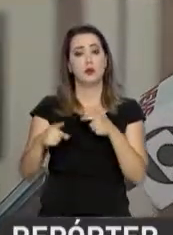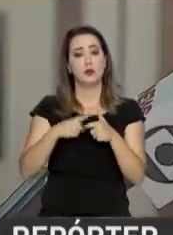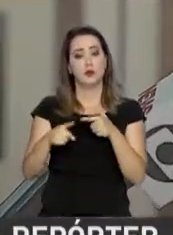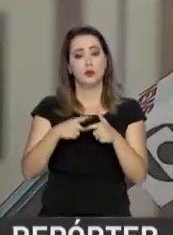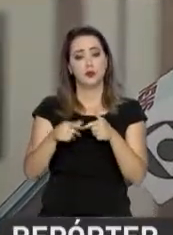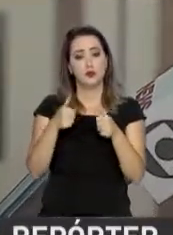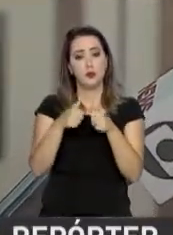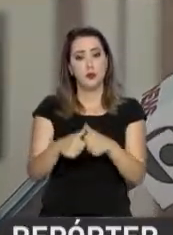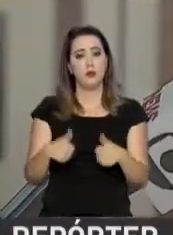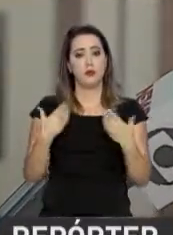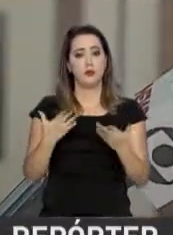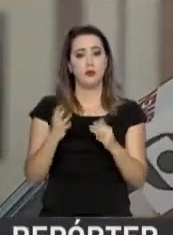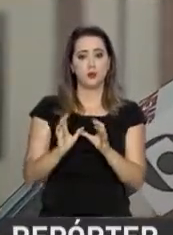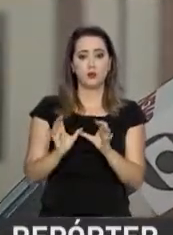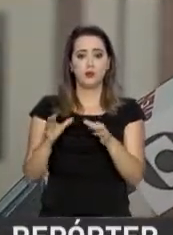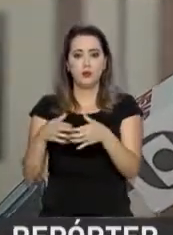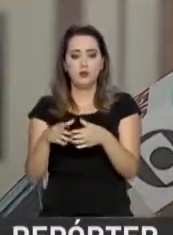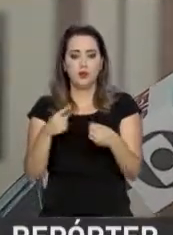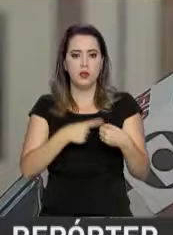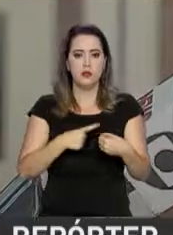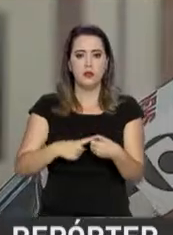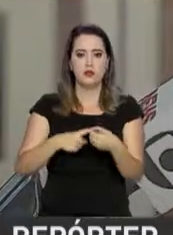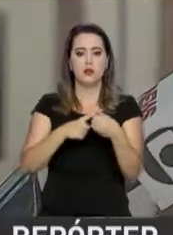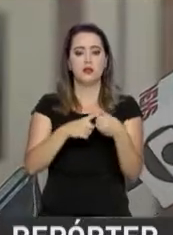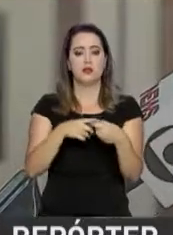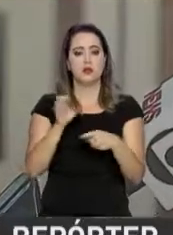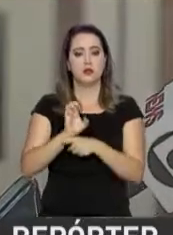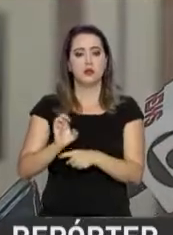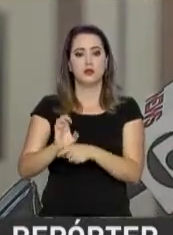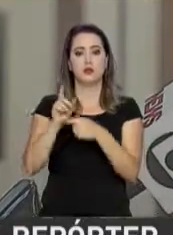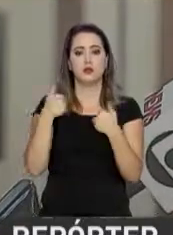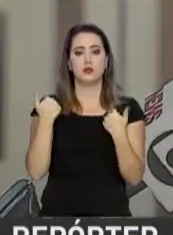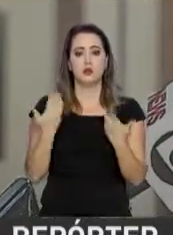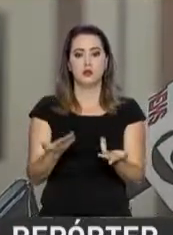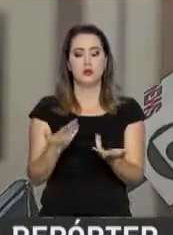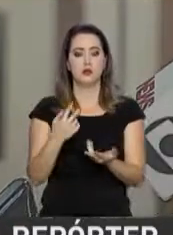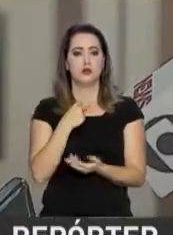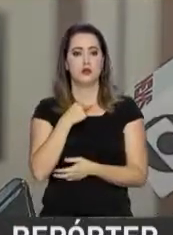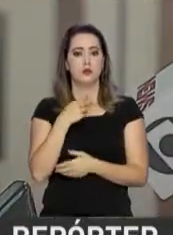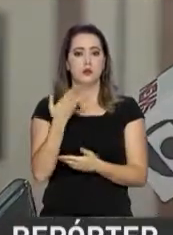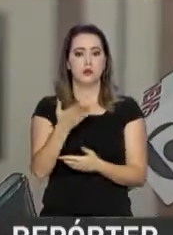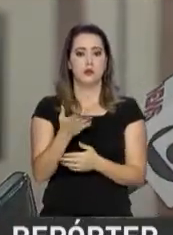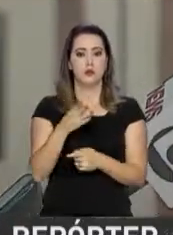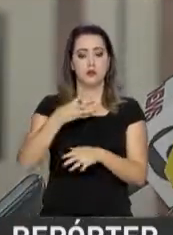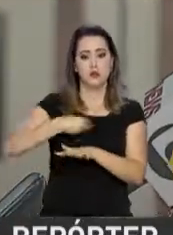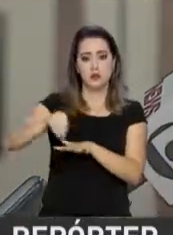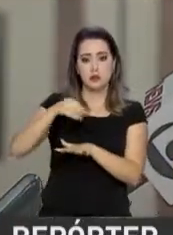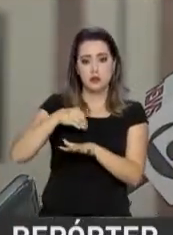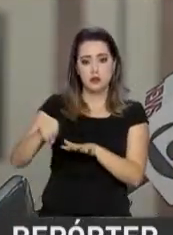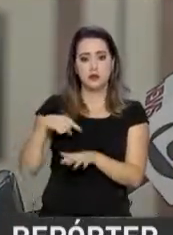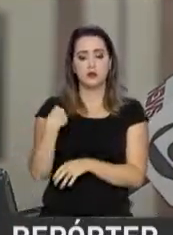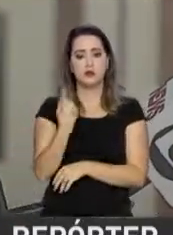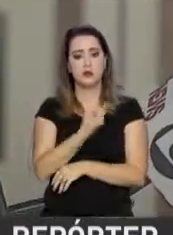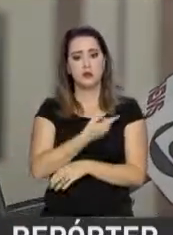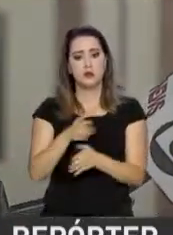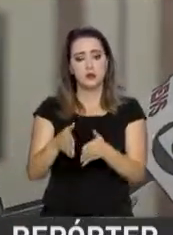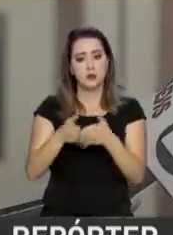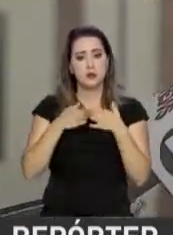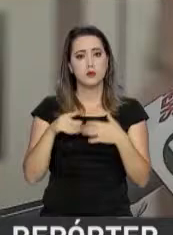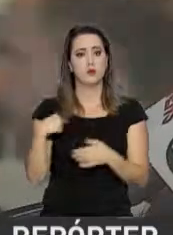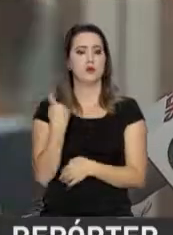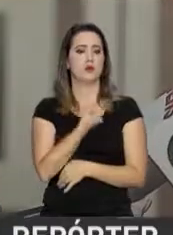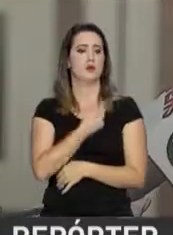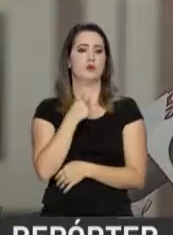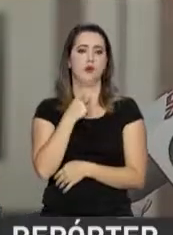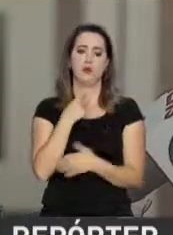território aonde ele é maior em que município em que estado sem essas informações e por isso pedido que nós fizemos aos governadores nós